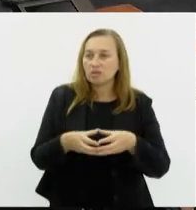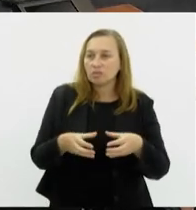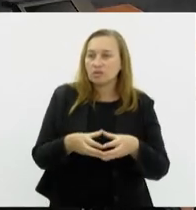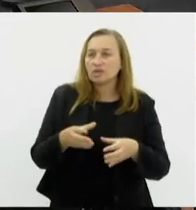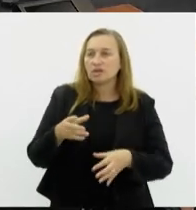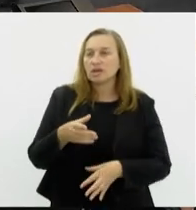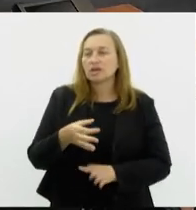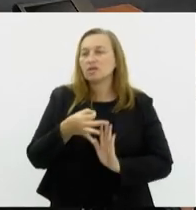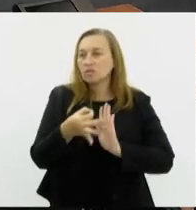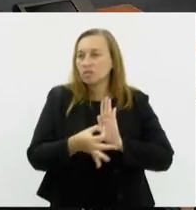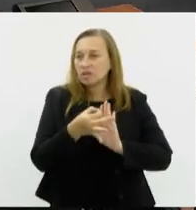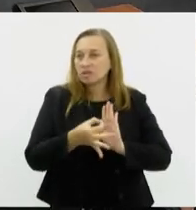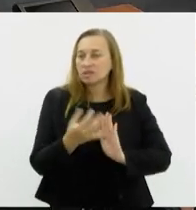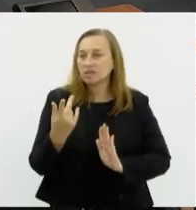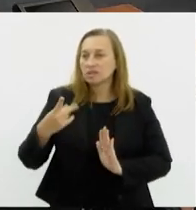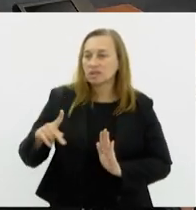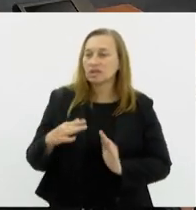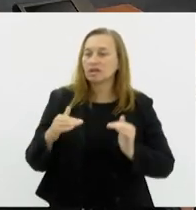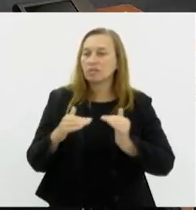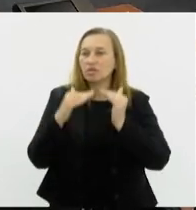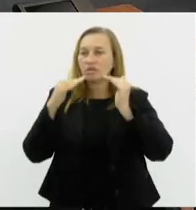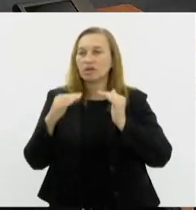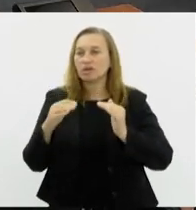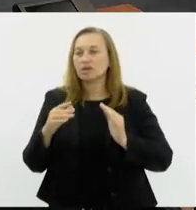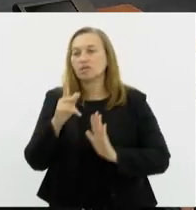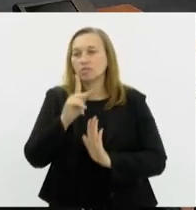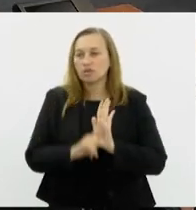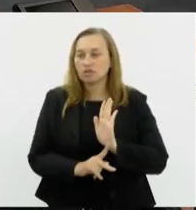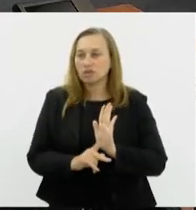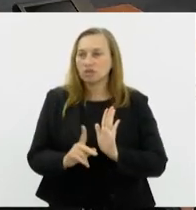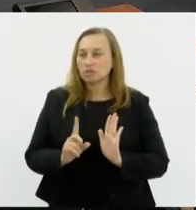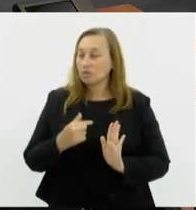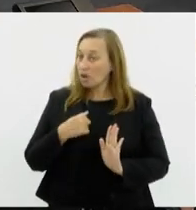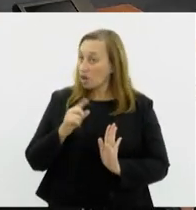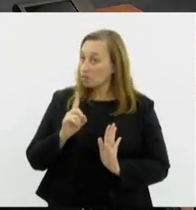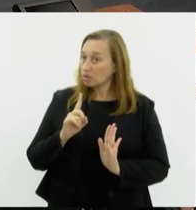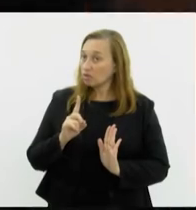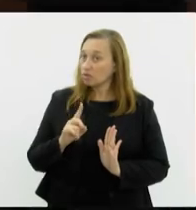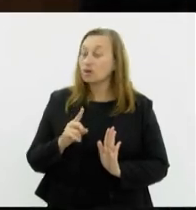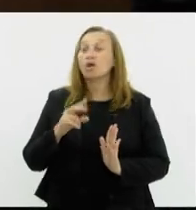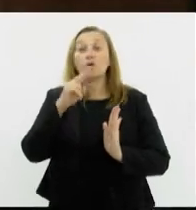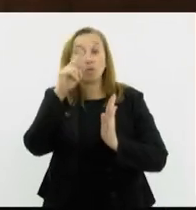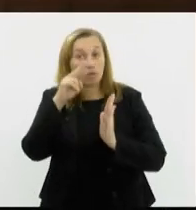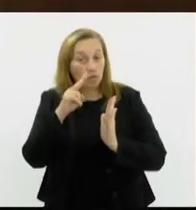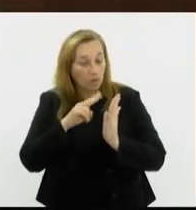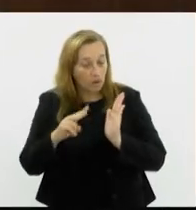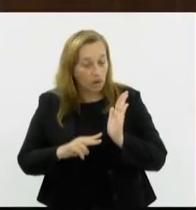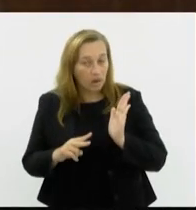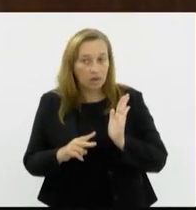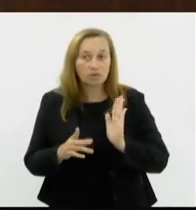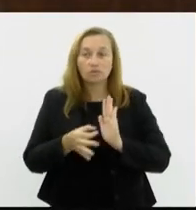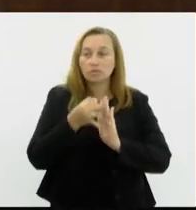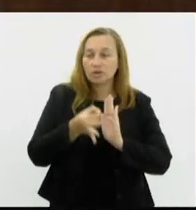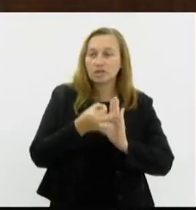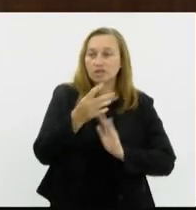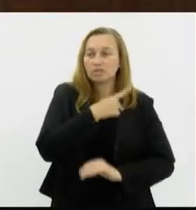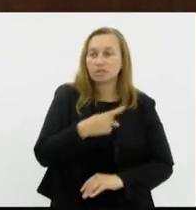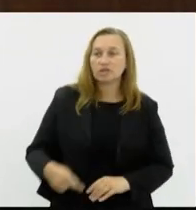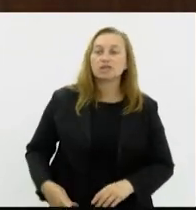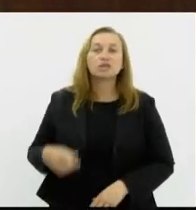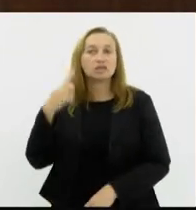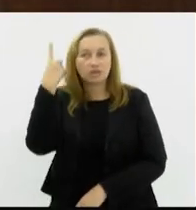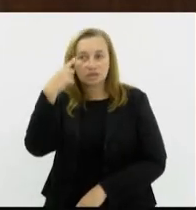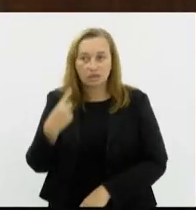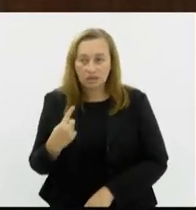parecer dela é favorável ao projeto. Então, nem sou eu dando parecer. É eu lendo o parecer da presidenta, deputada